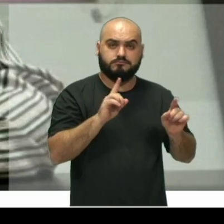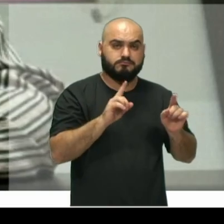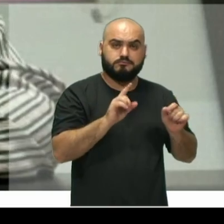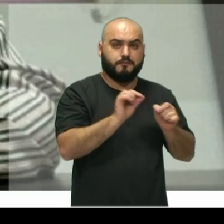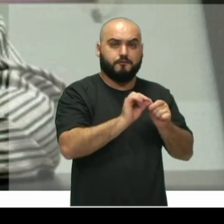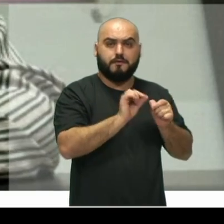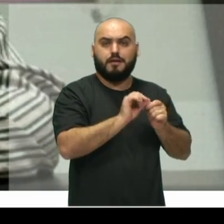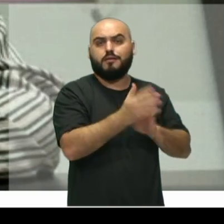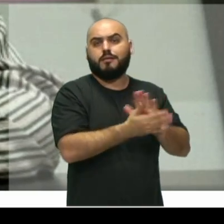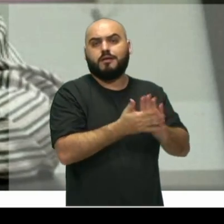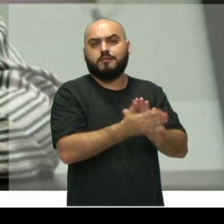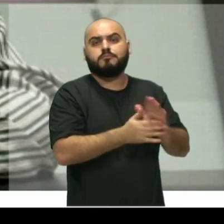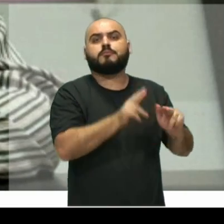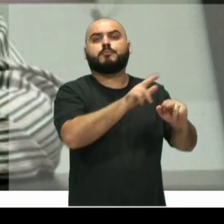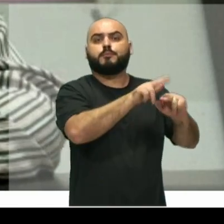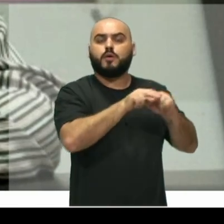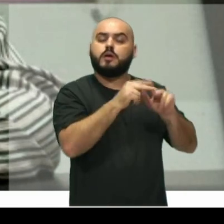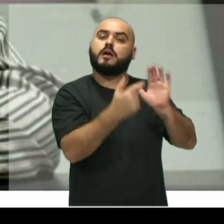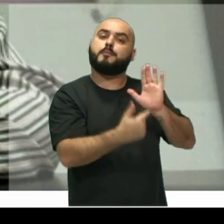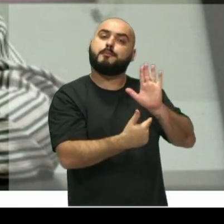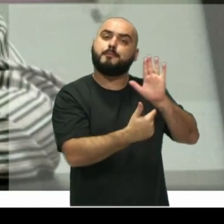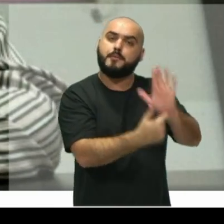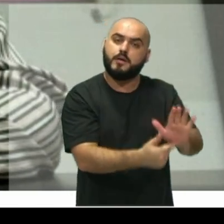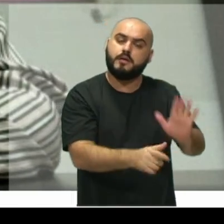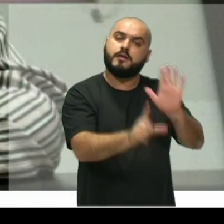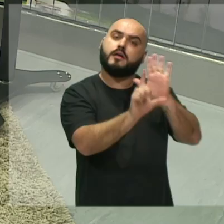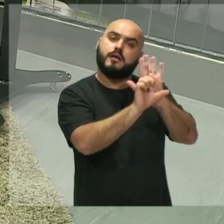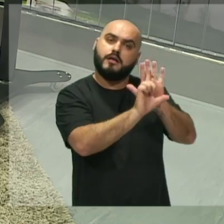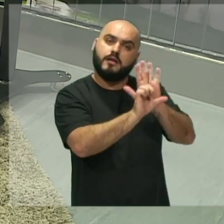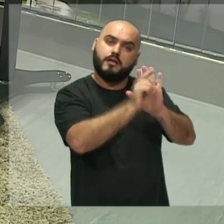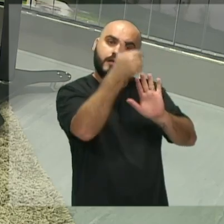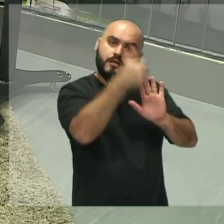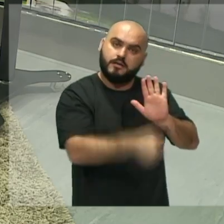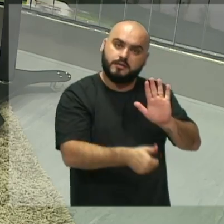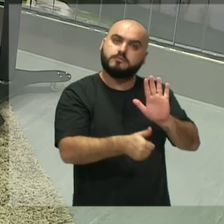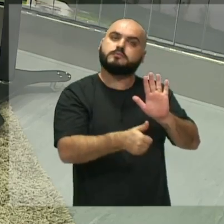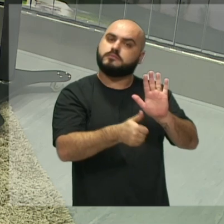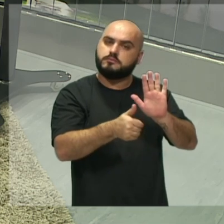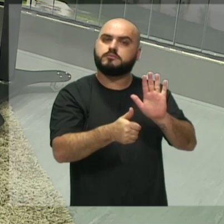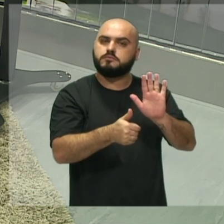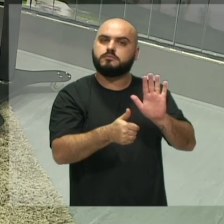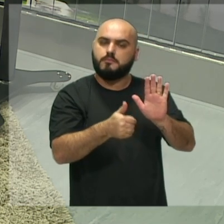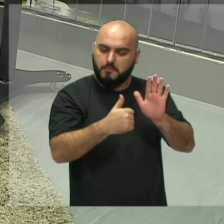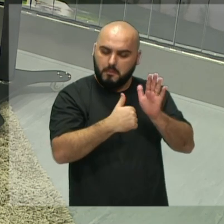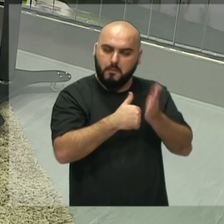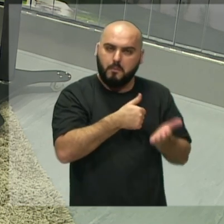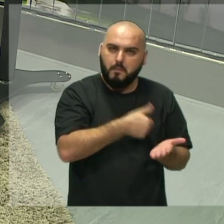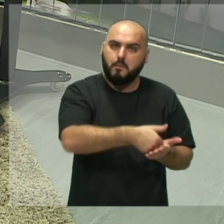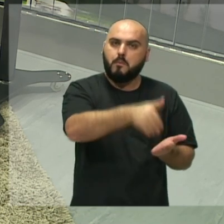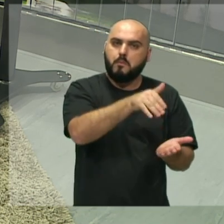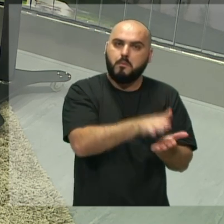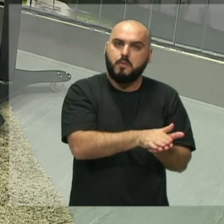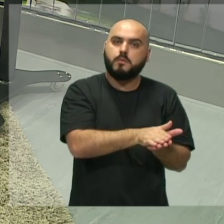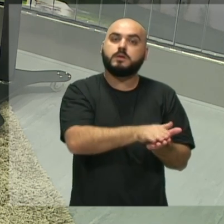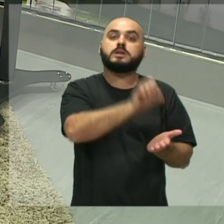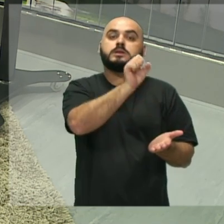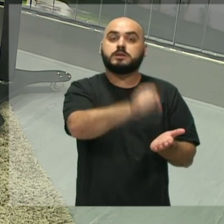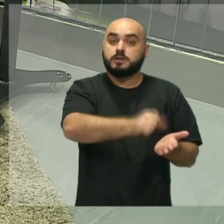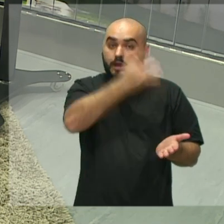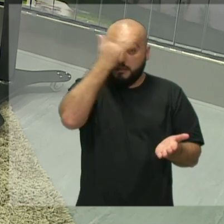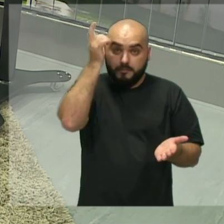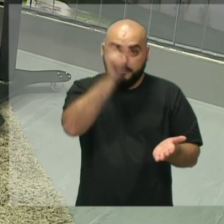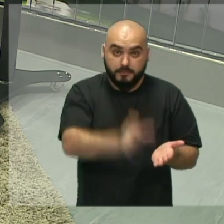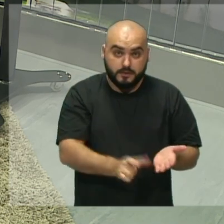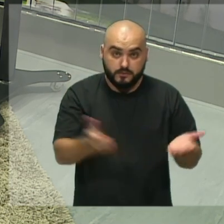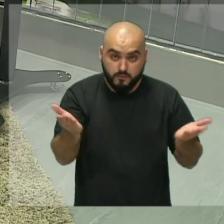nós apresentamos essa legislação trazendo de algum grau de penalidade, né, para aquela pessoa que hoje